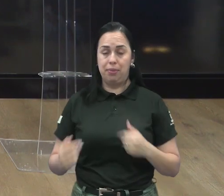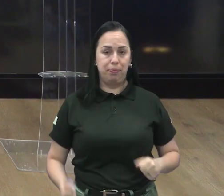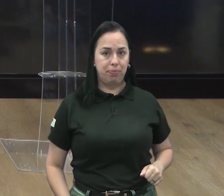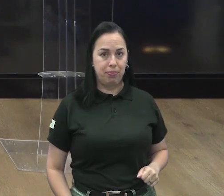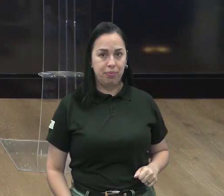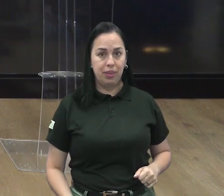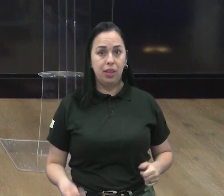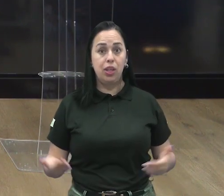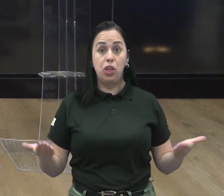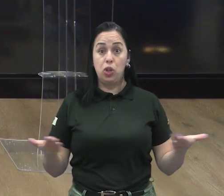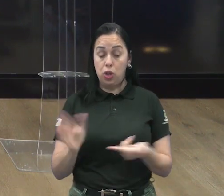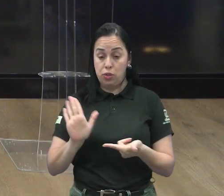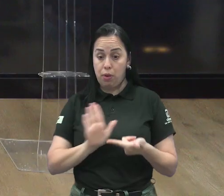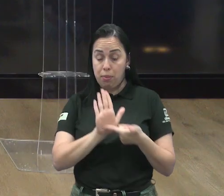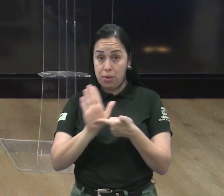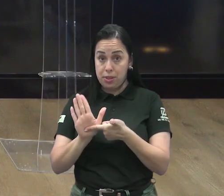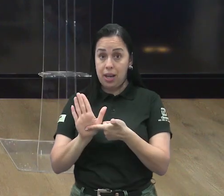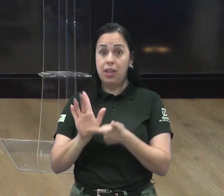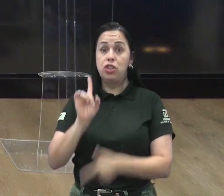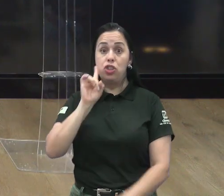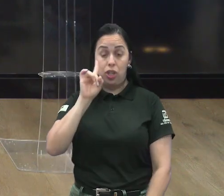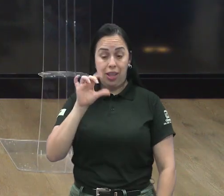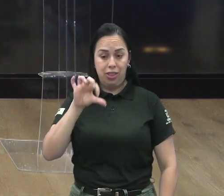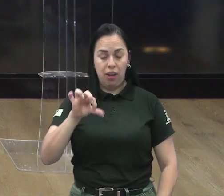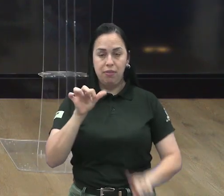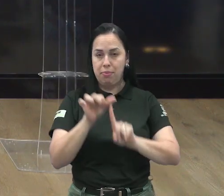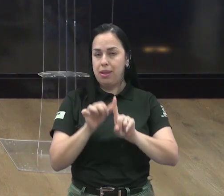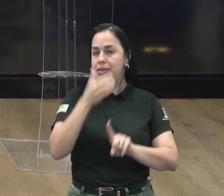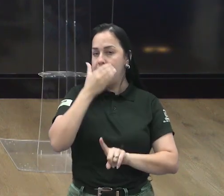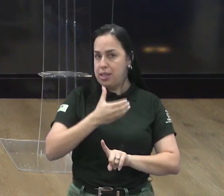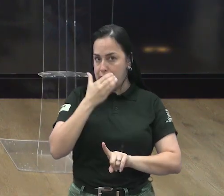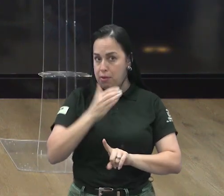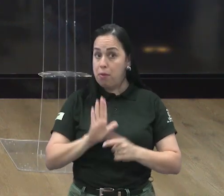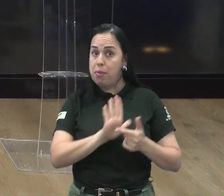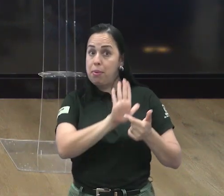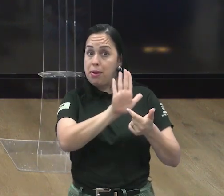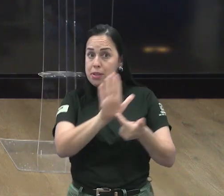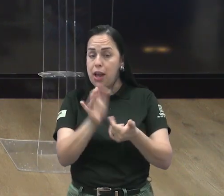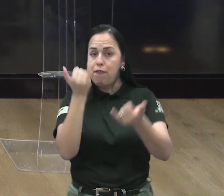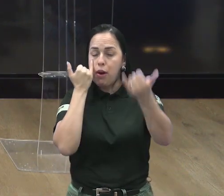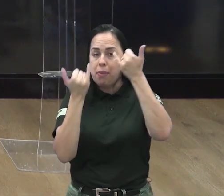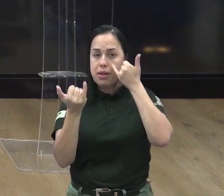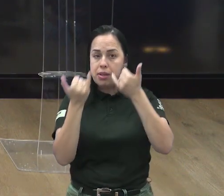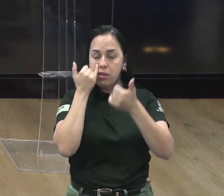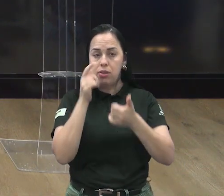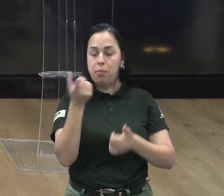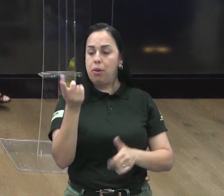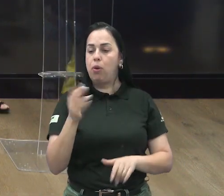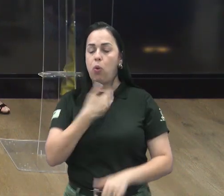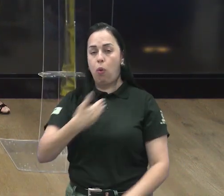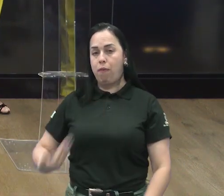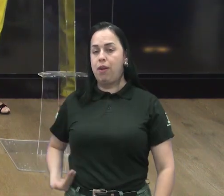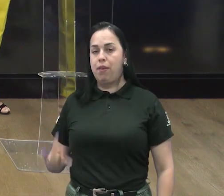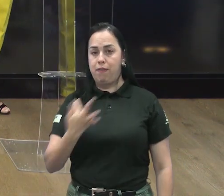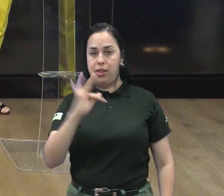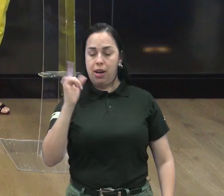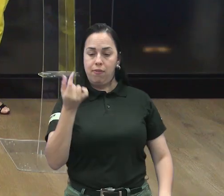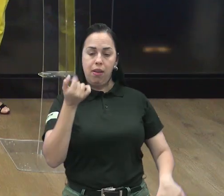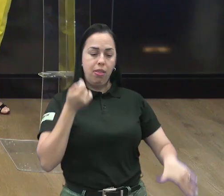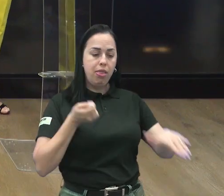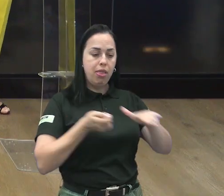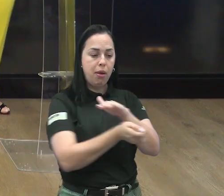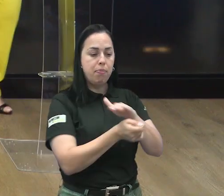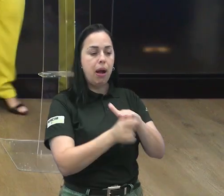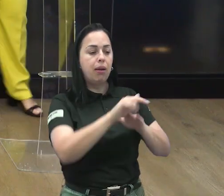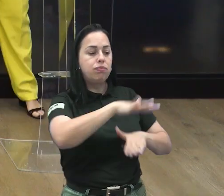nossa cidade. Na edição desta terça-feira, 9 de dezembro de 2025, você confere investimento do governo